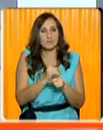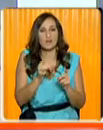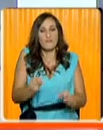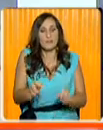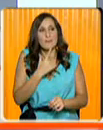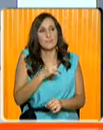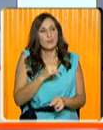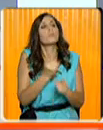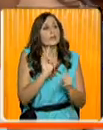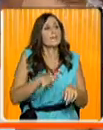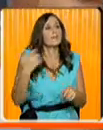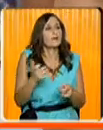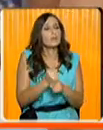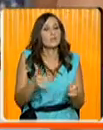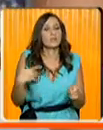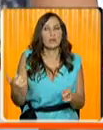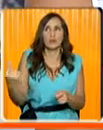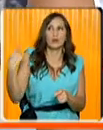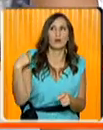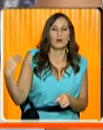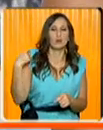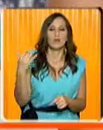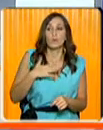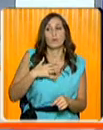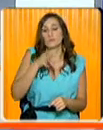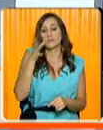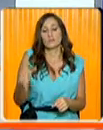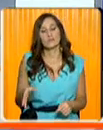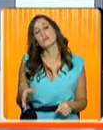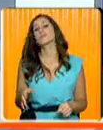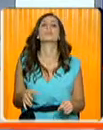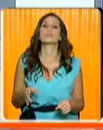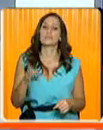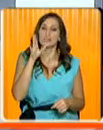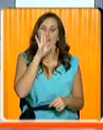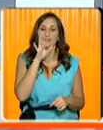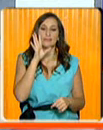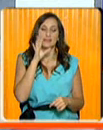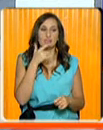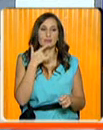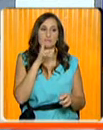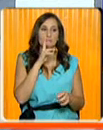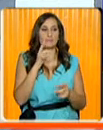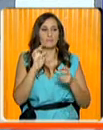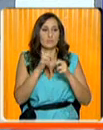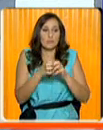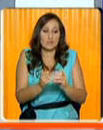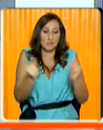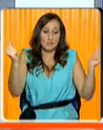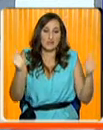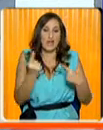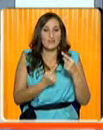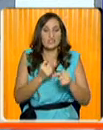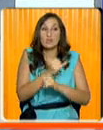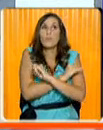não vale a pena estar a perguntar porque é que estás chateada. Não, mas às vezes é preciso perceber que é para tentar encontrar uma solução para aquele momento, não é? Uhum. E